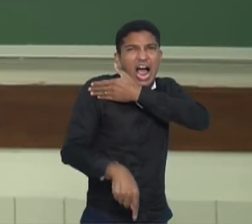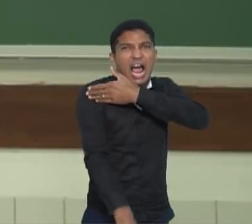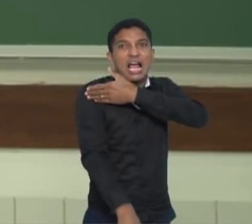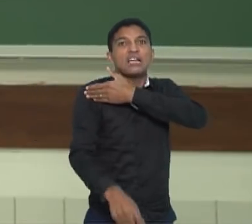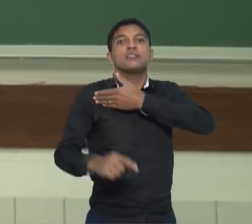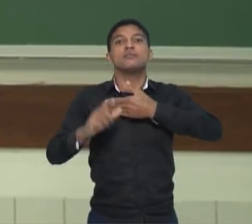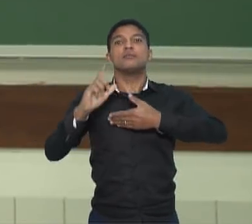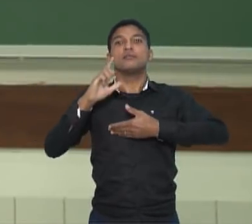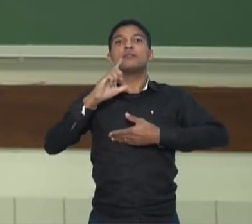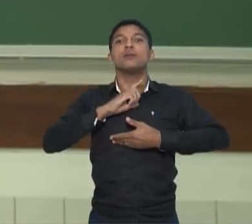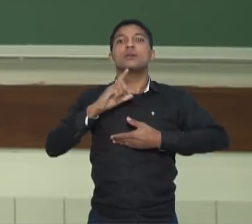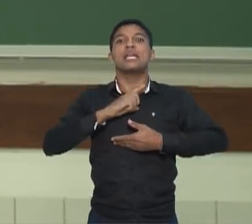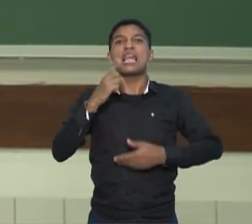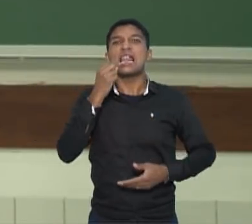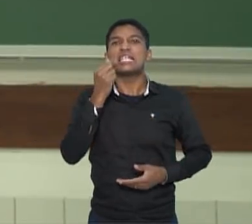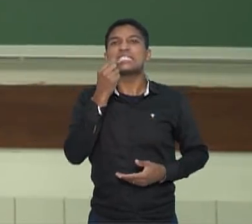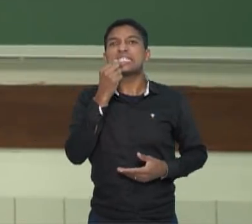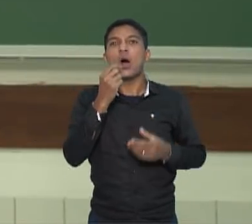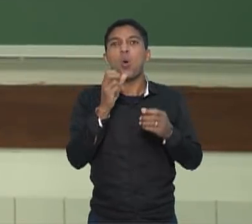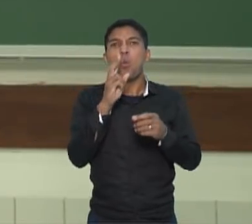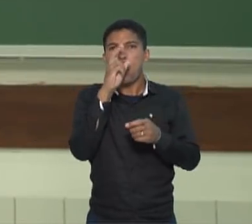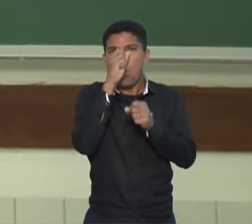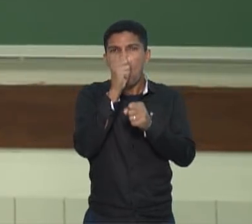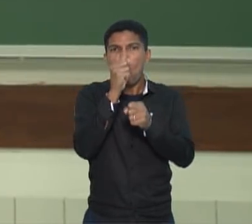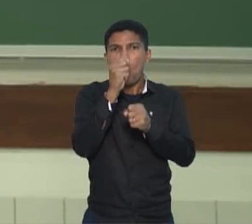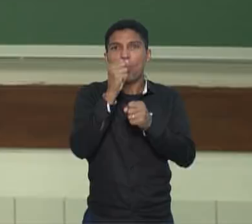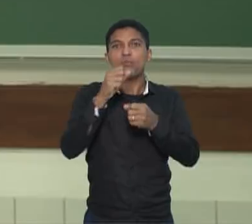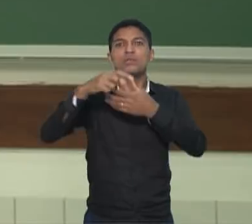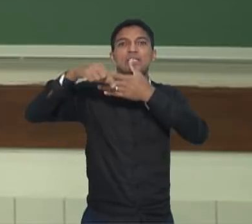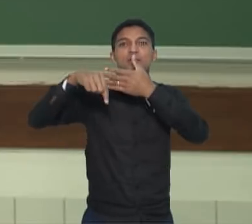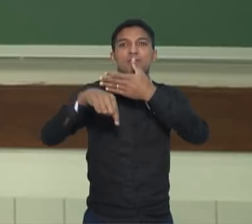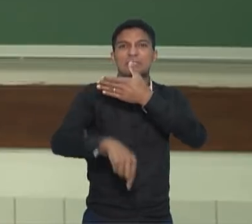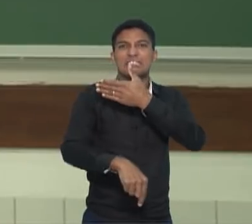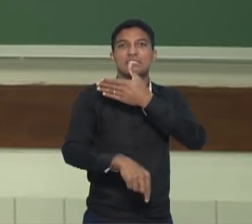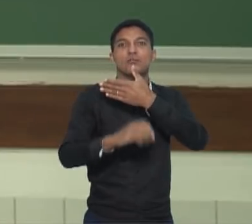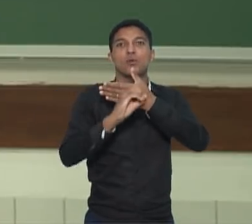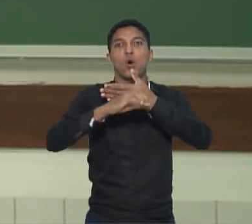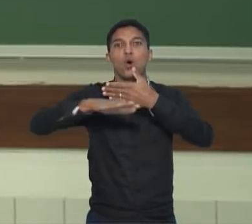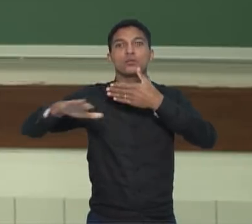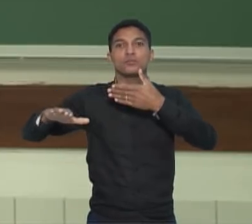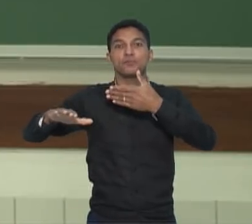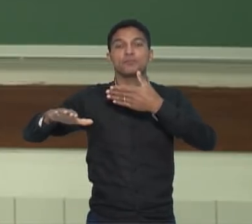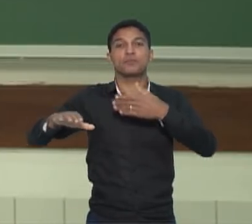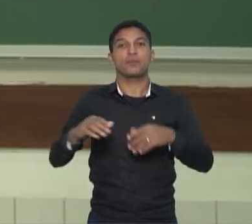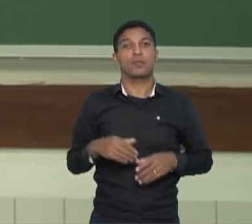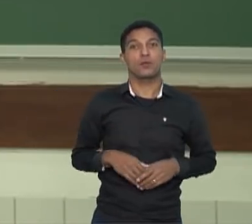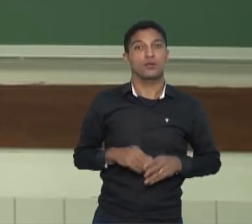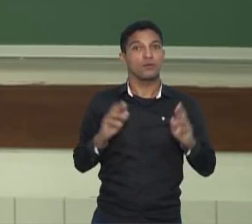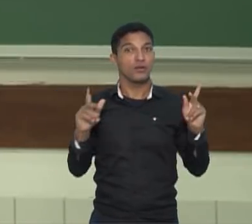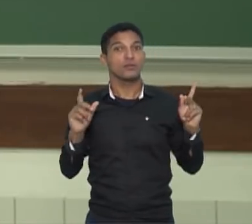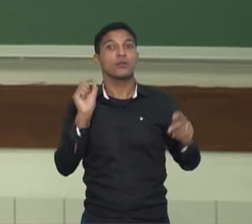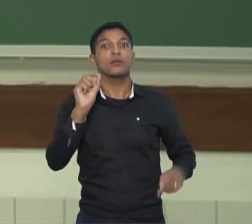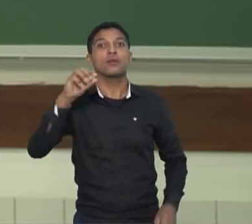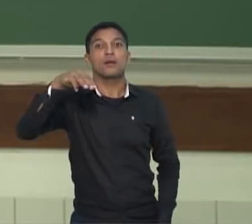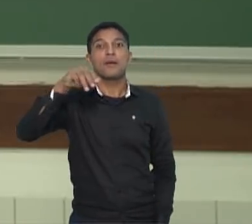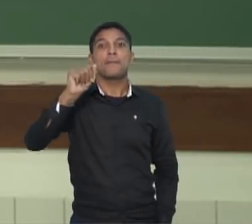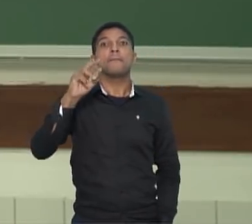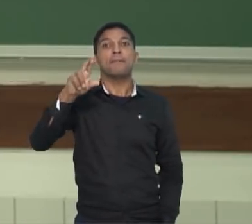mares, geralmente. Os mares são uma extensão menor de água salgada,